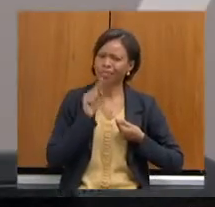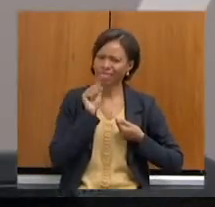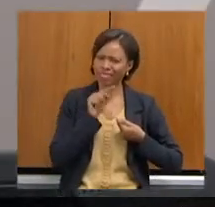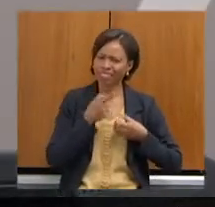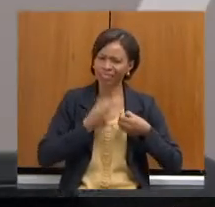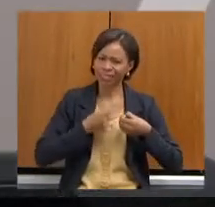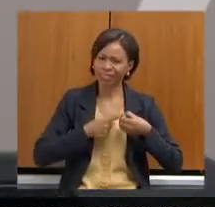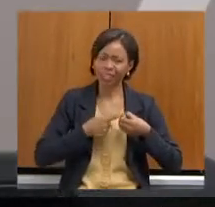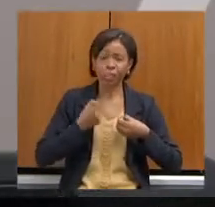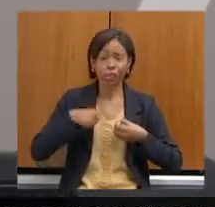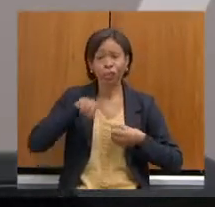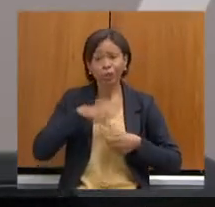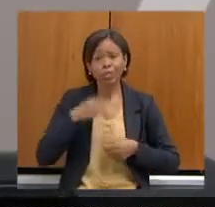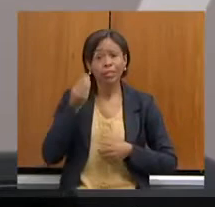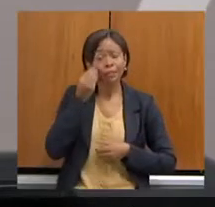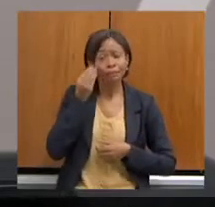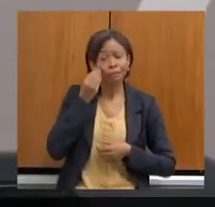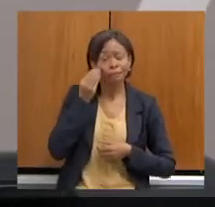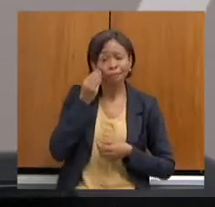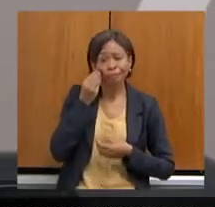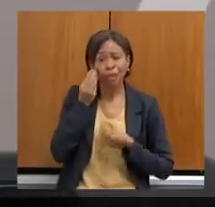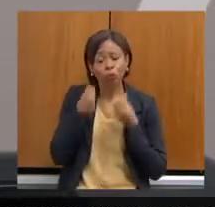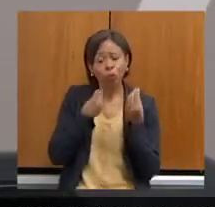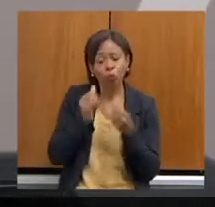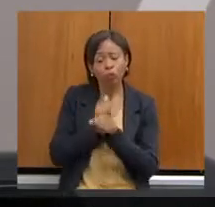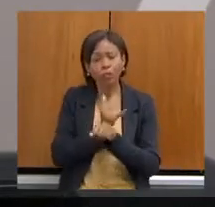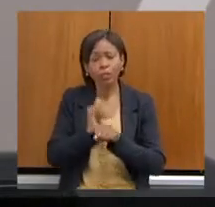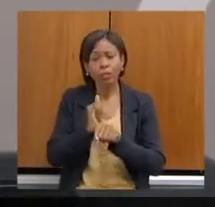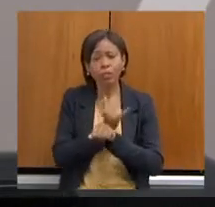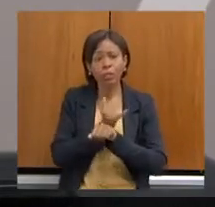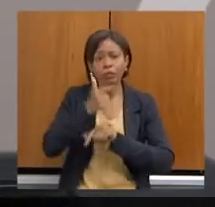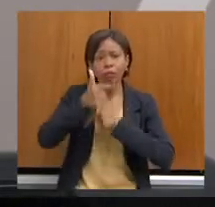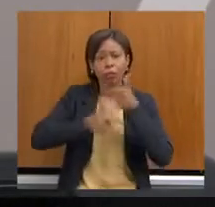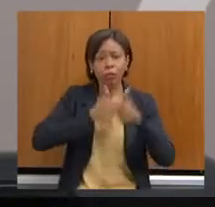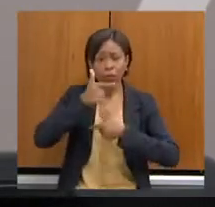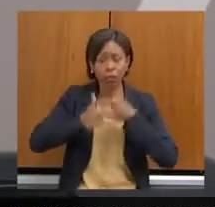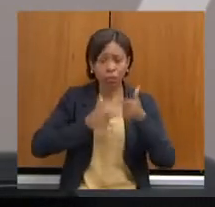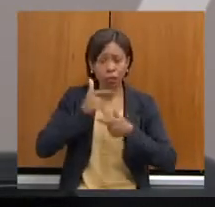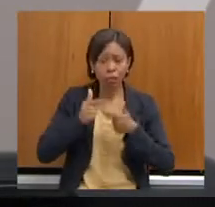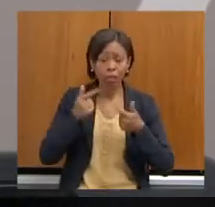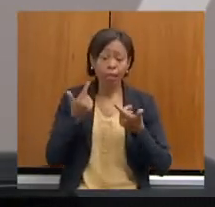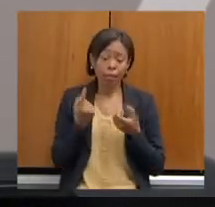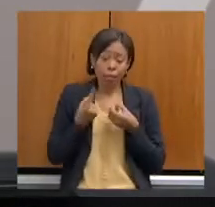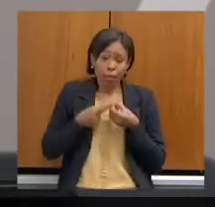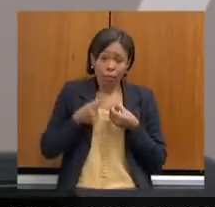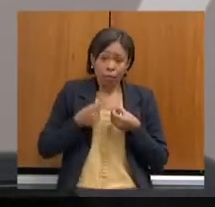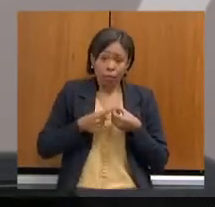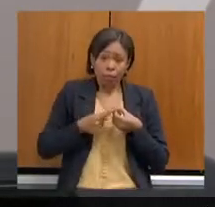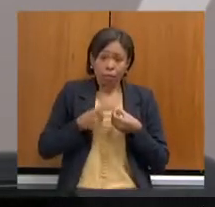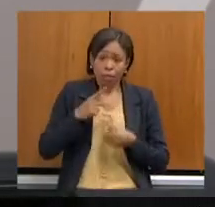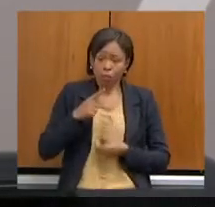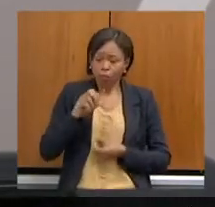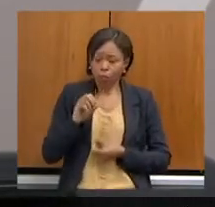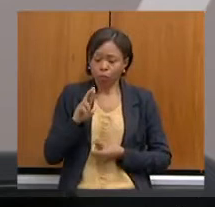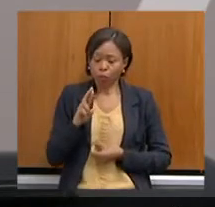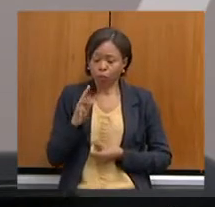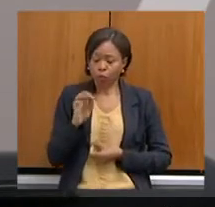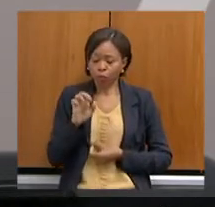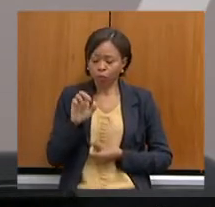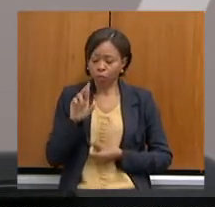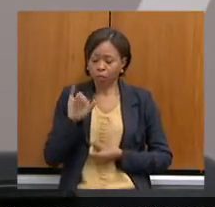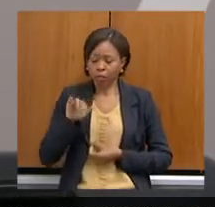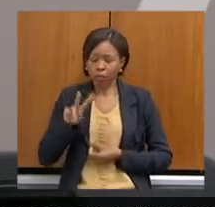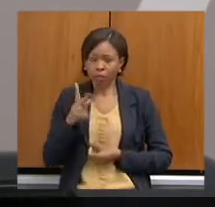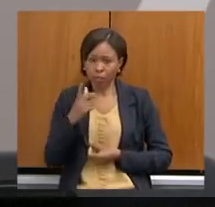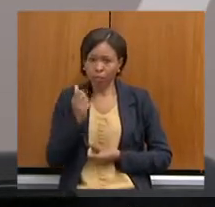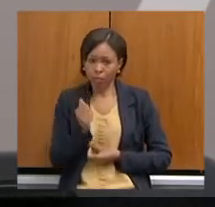buscar as maneiras e o trabalho para que a nossa querida cidade de Porteirinha possa e os seus